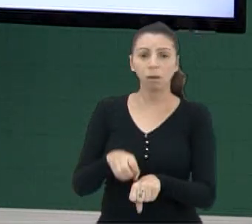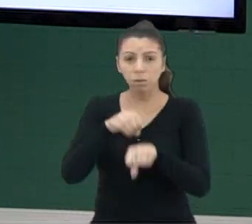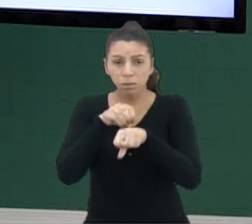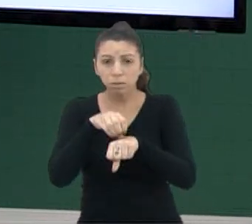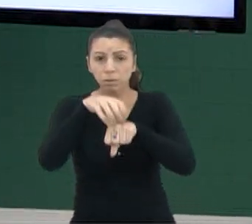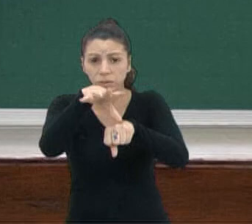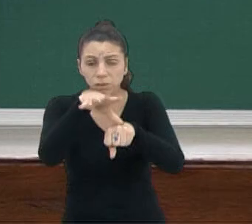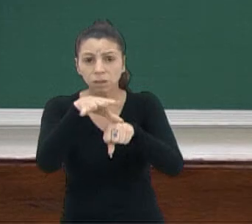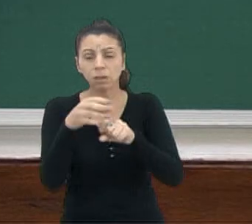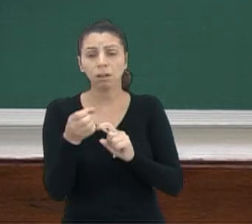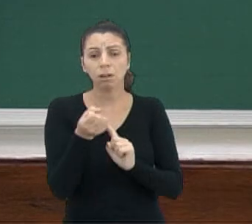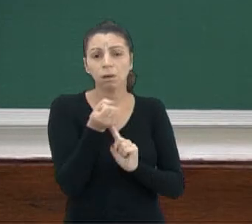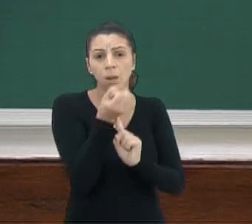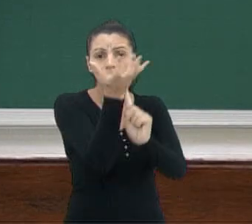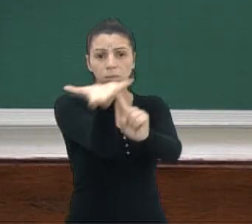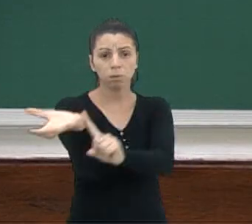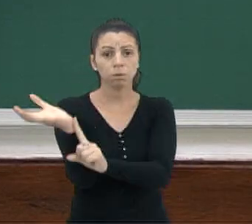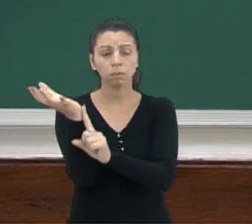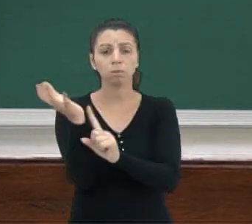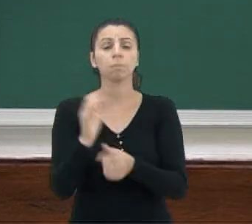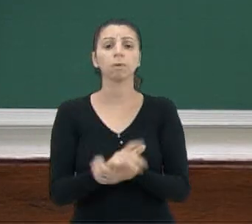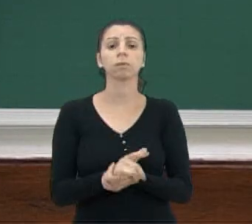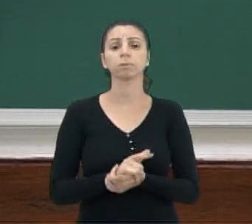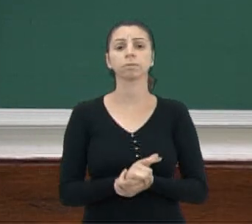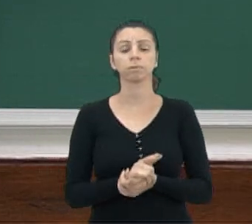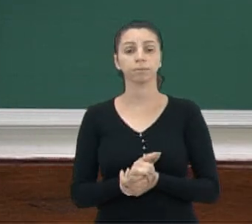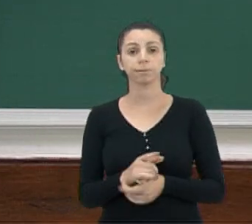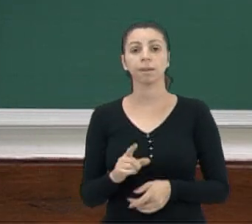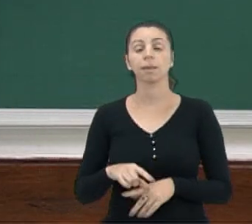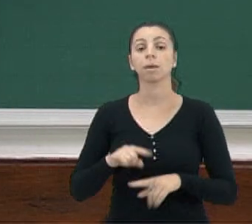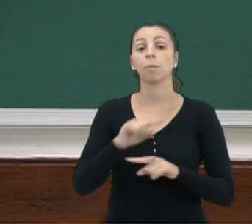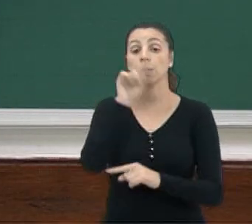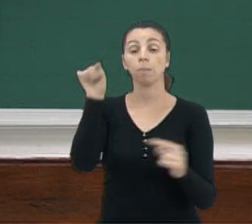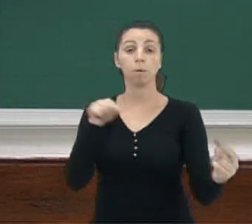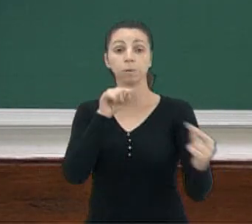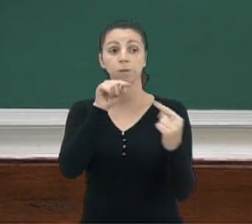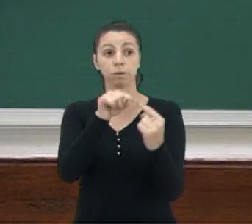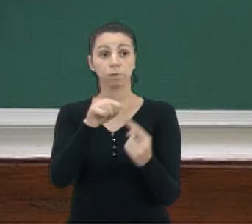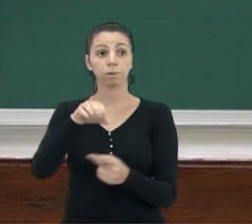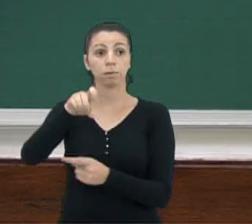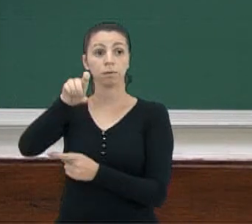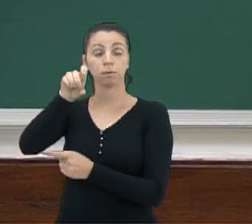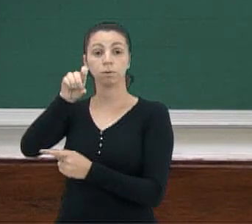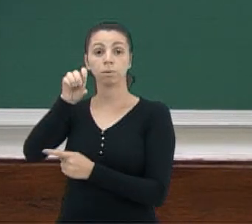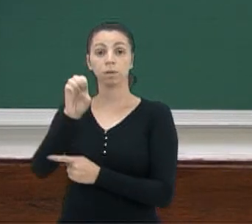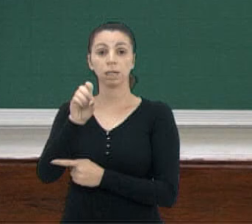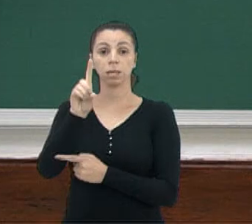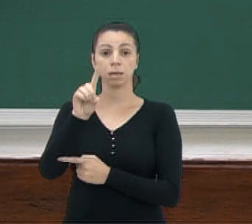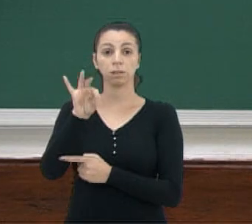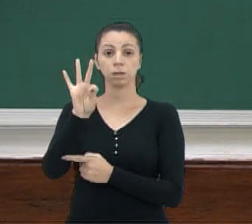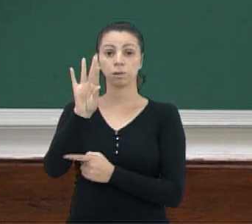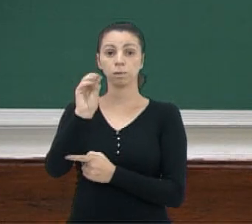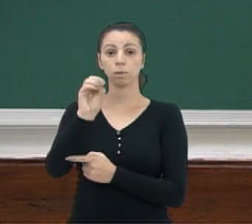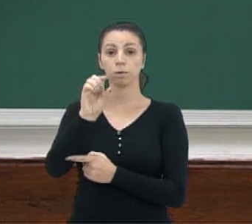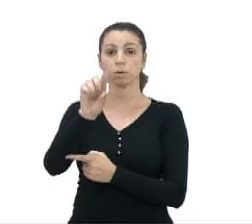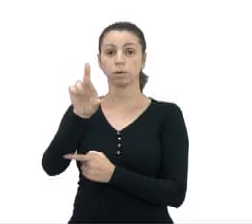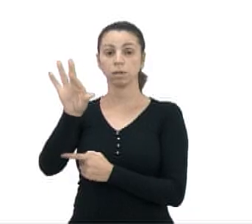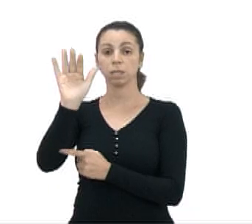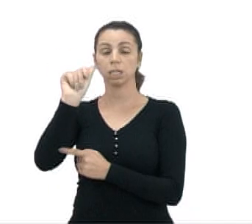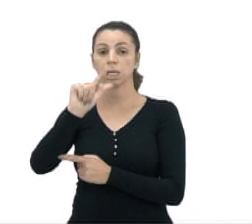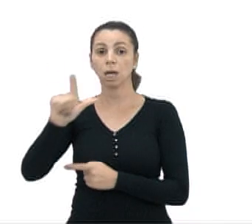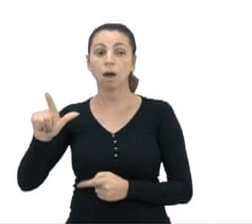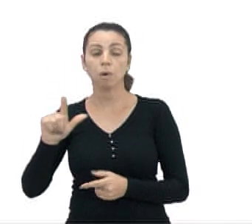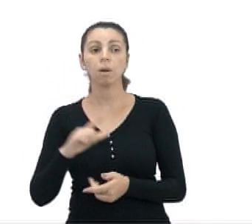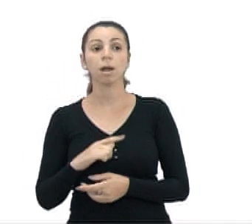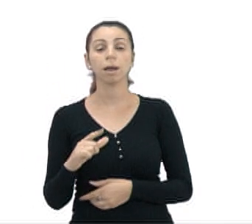sobre as coisas lidas, não é verdade? O objetivo do editorial é expressar a opinião da equipe